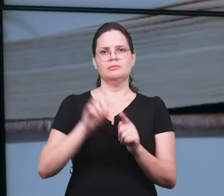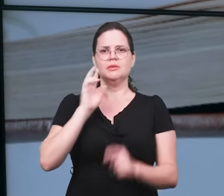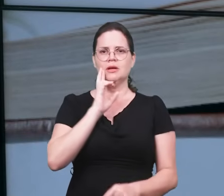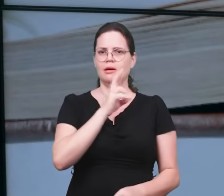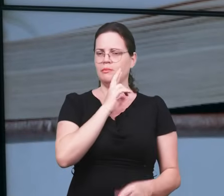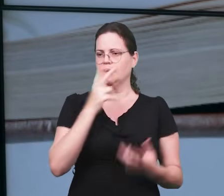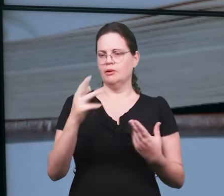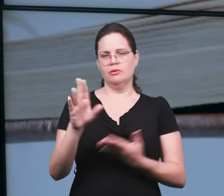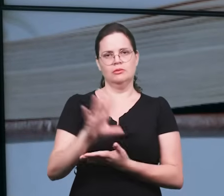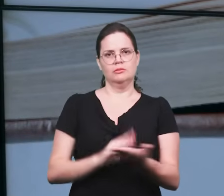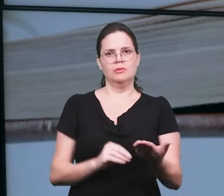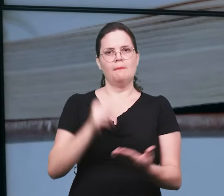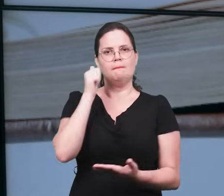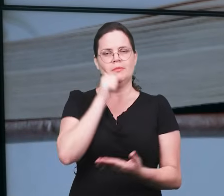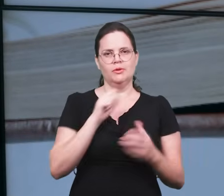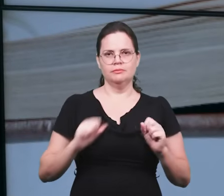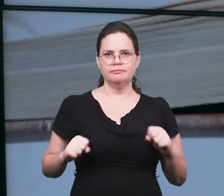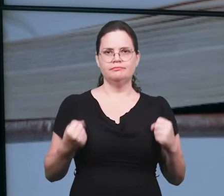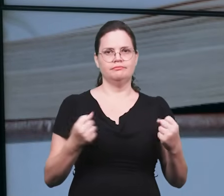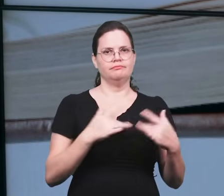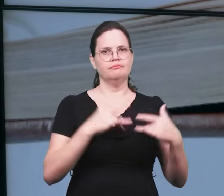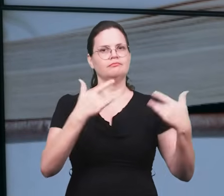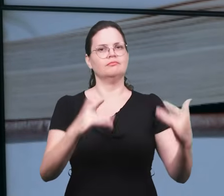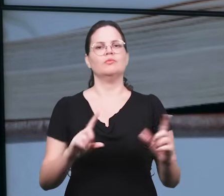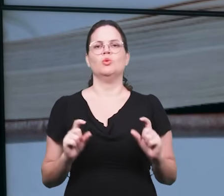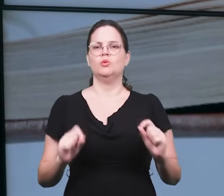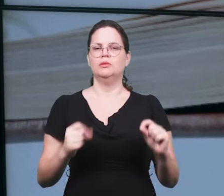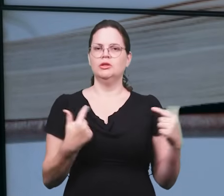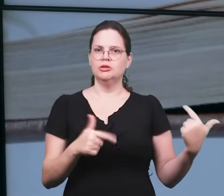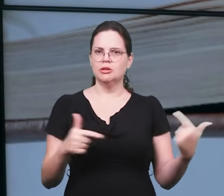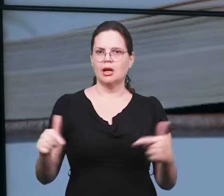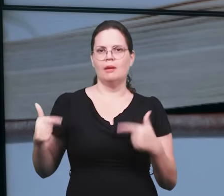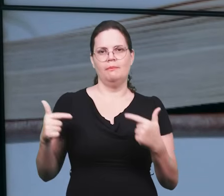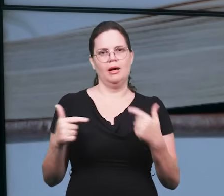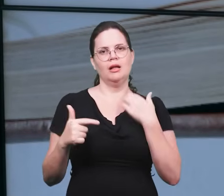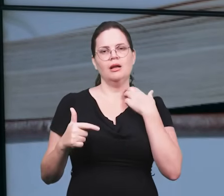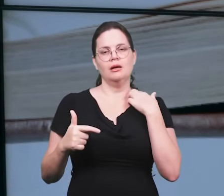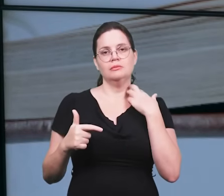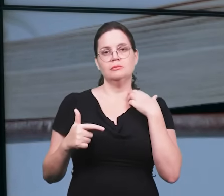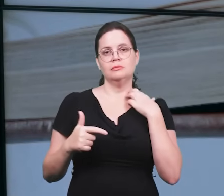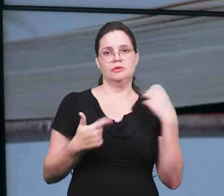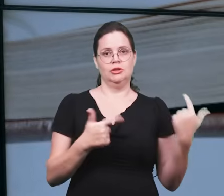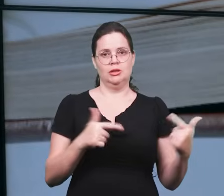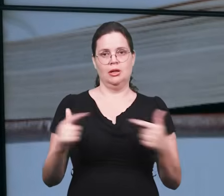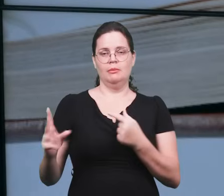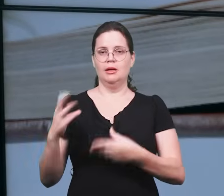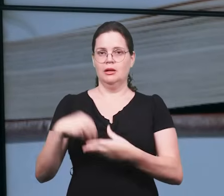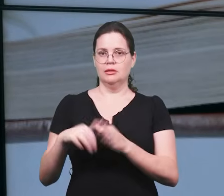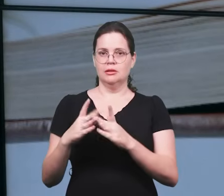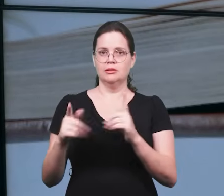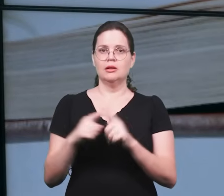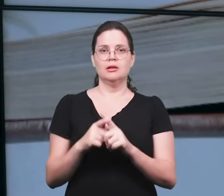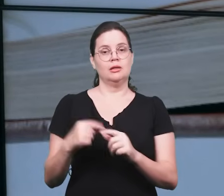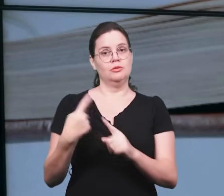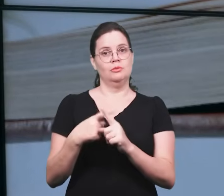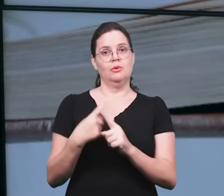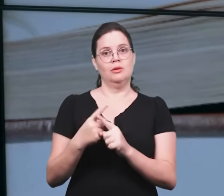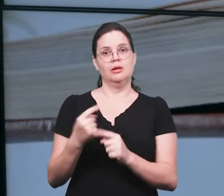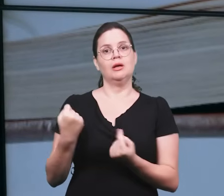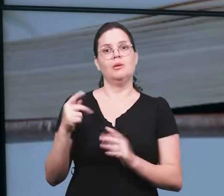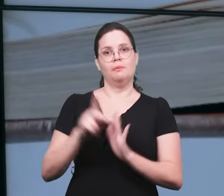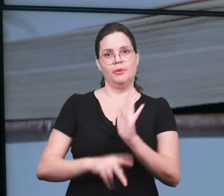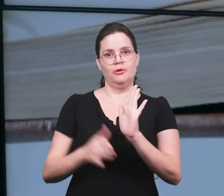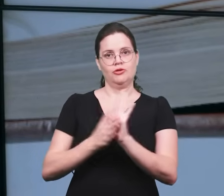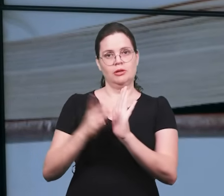mulheres dispostas a fazer o serviço da obra do Senhor. Amém. E o serviço da obra do Senhor é